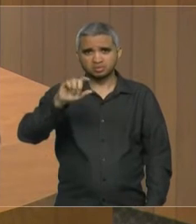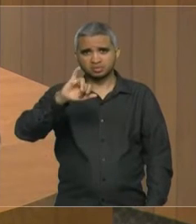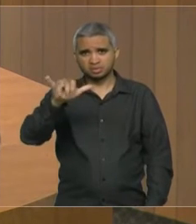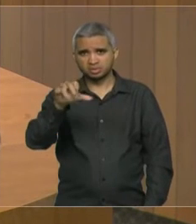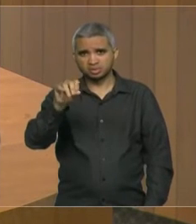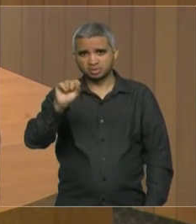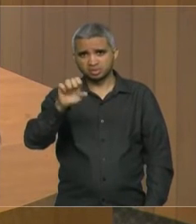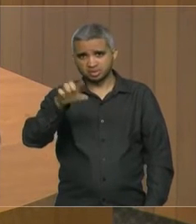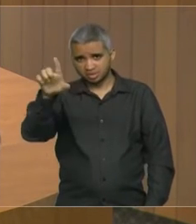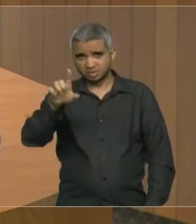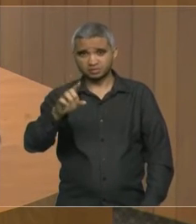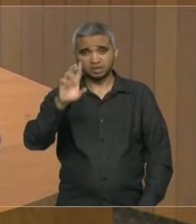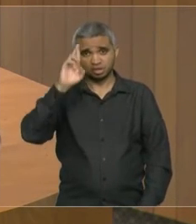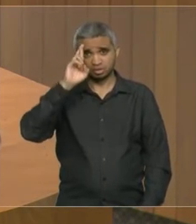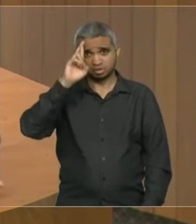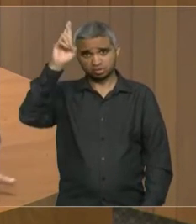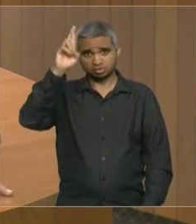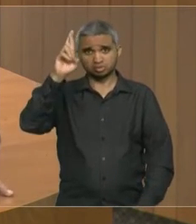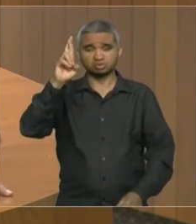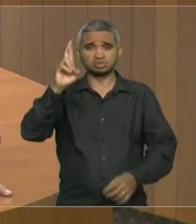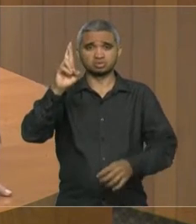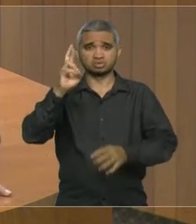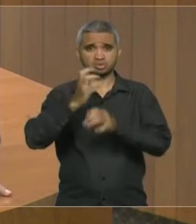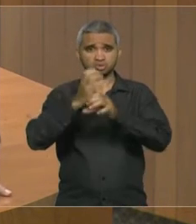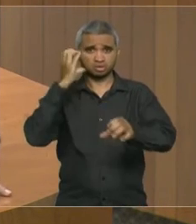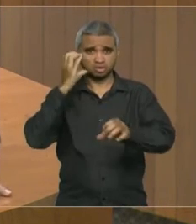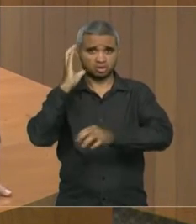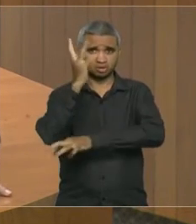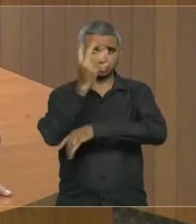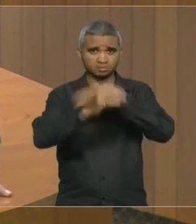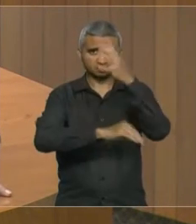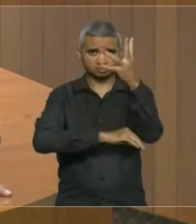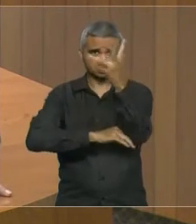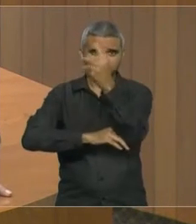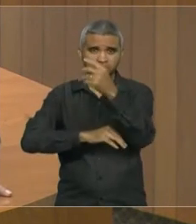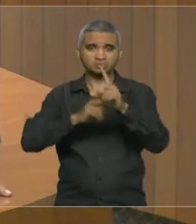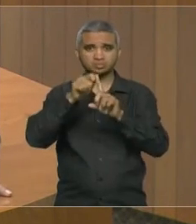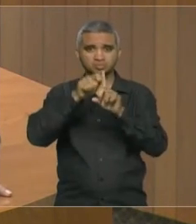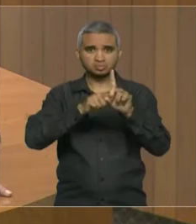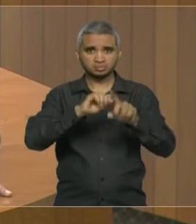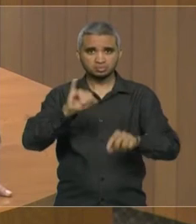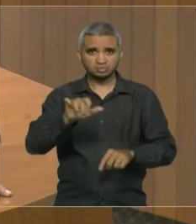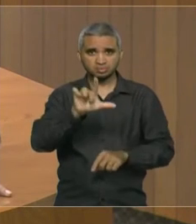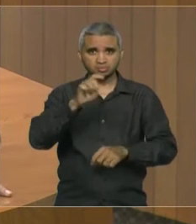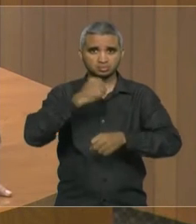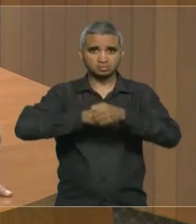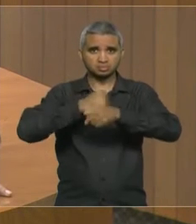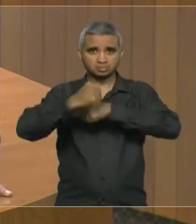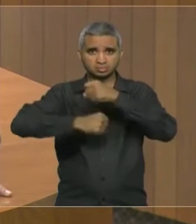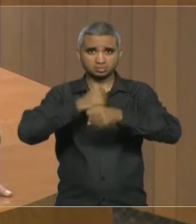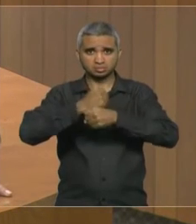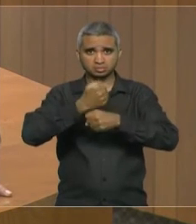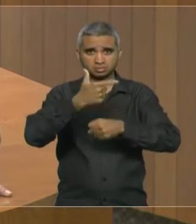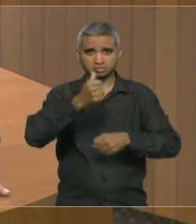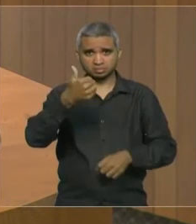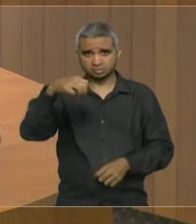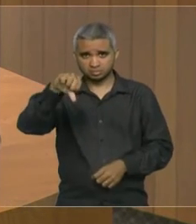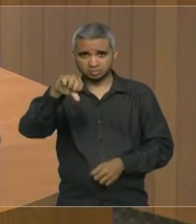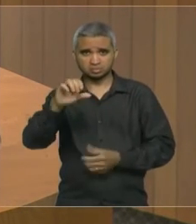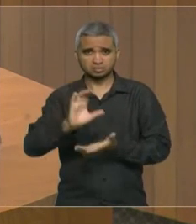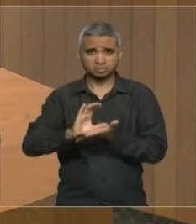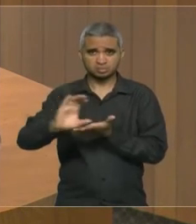meio ambiente, que no mês de julho de 2019 recebeu um montante de